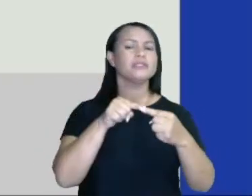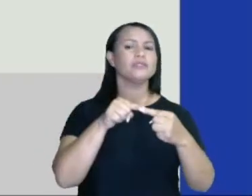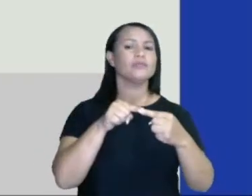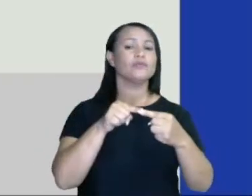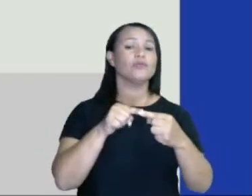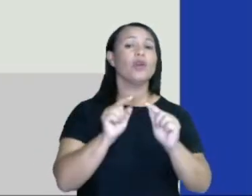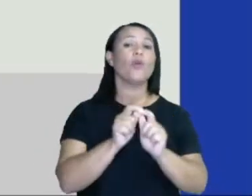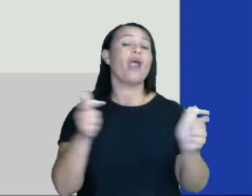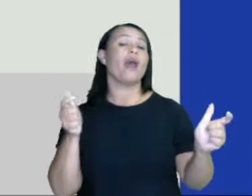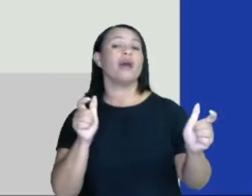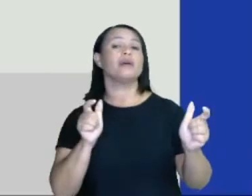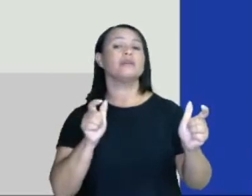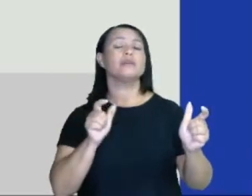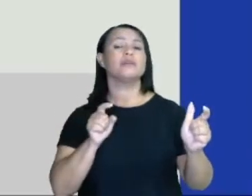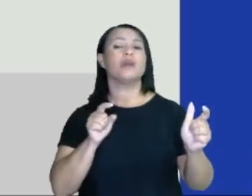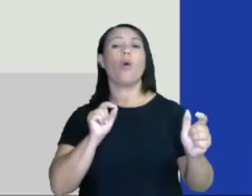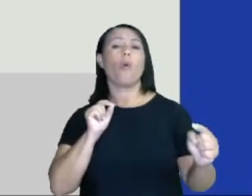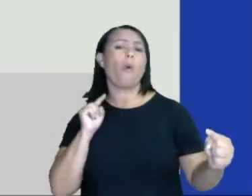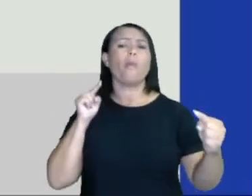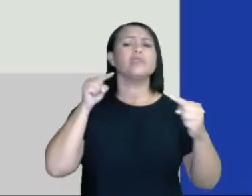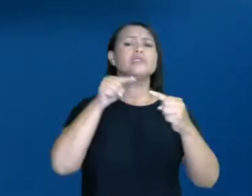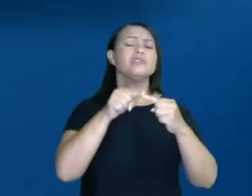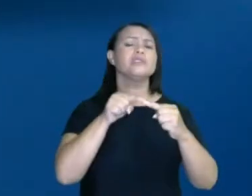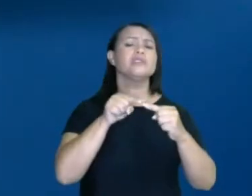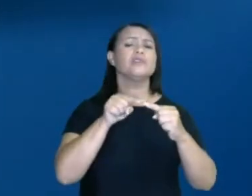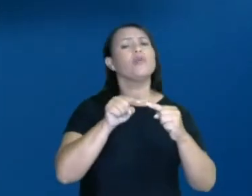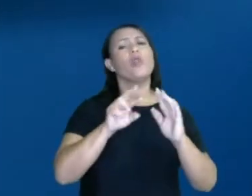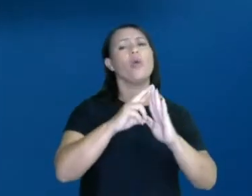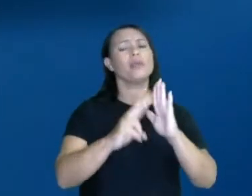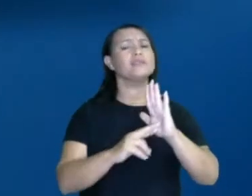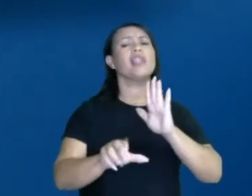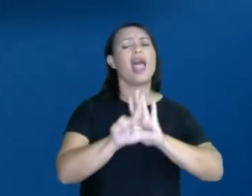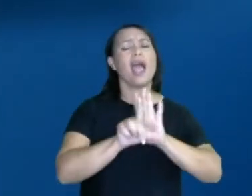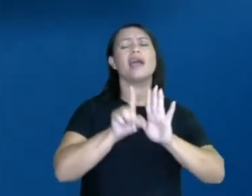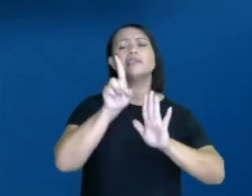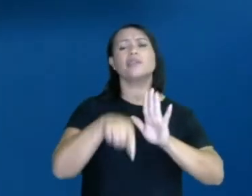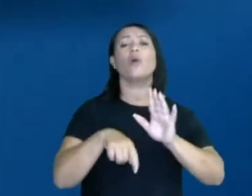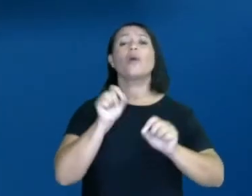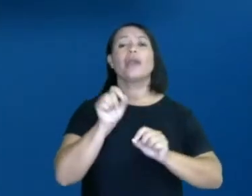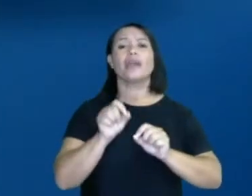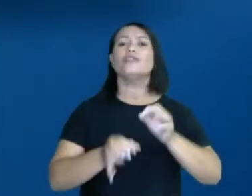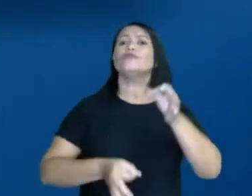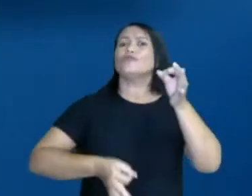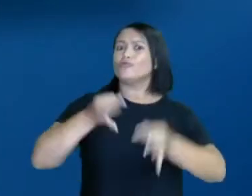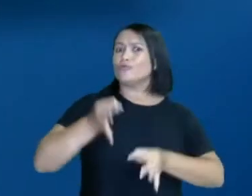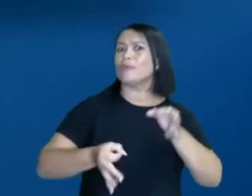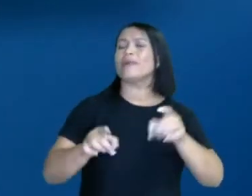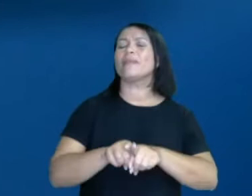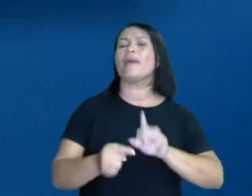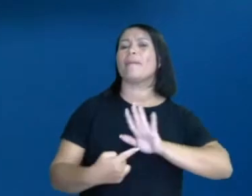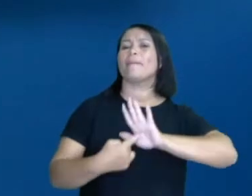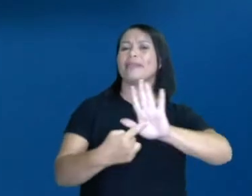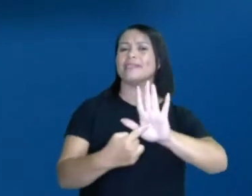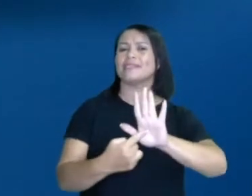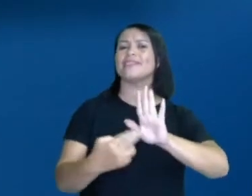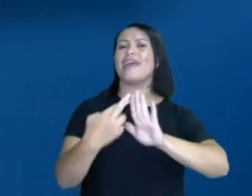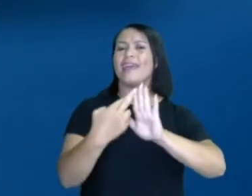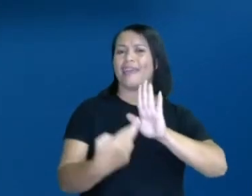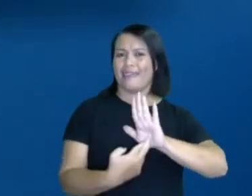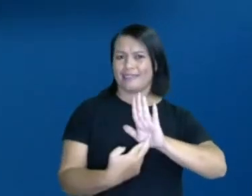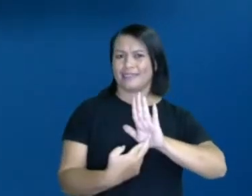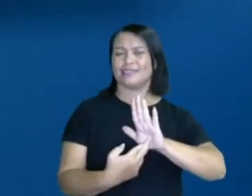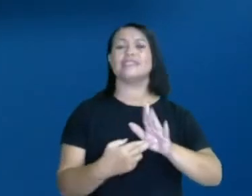o grande objetivo dos gêneros normativos e legais são justamente apresentar regras e